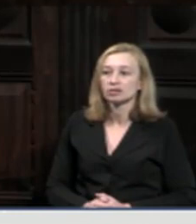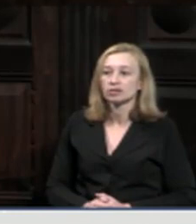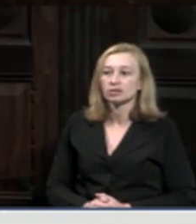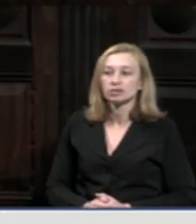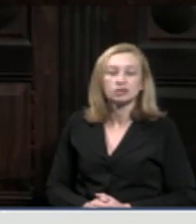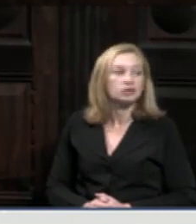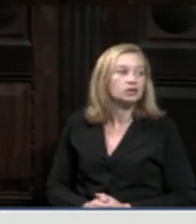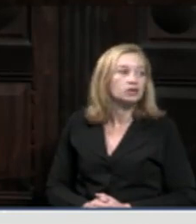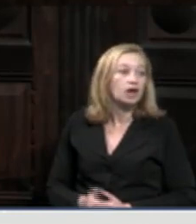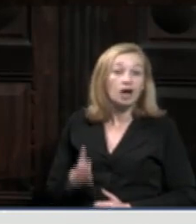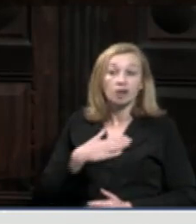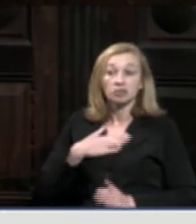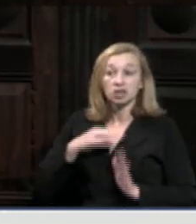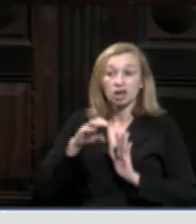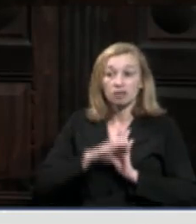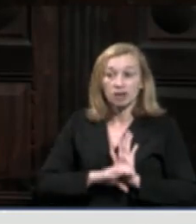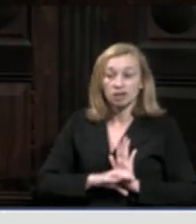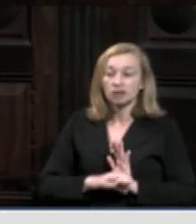A minha emenda,